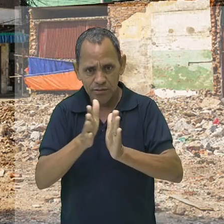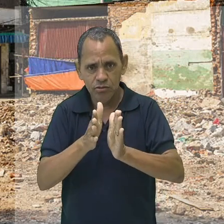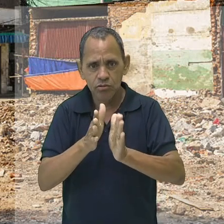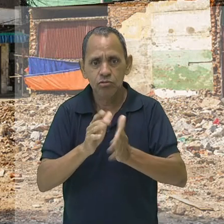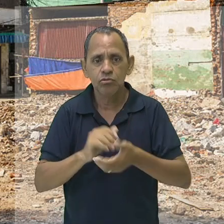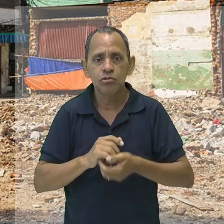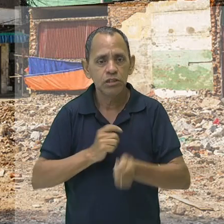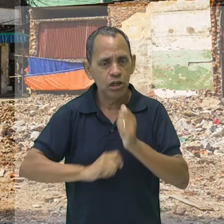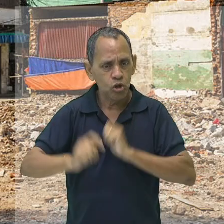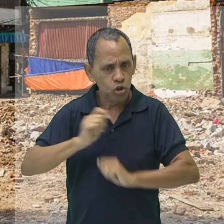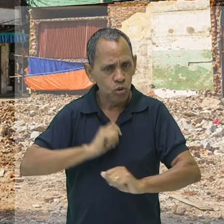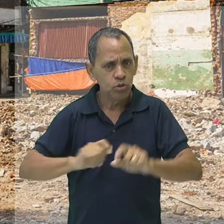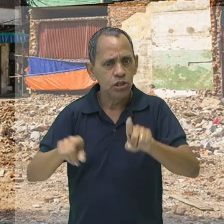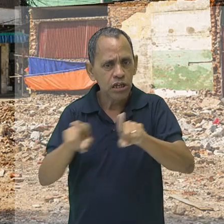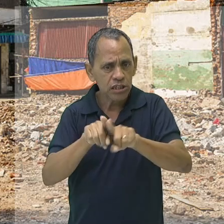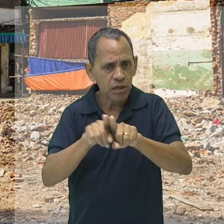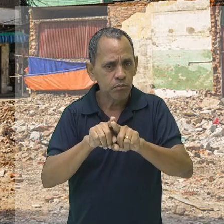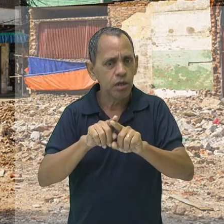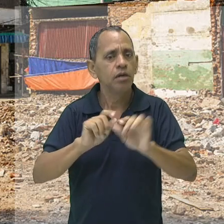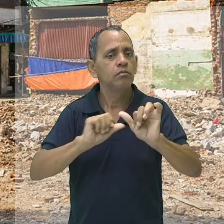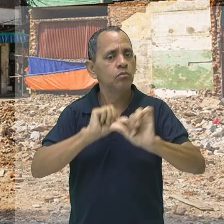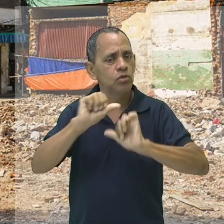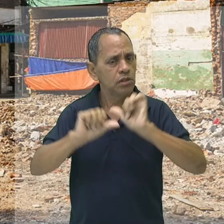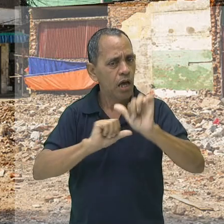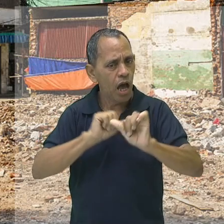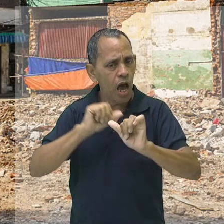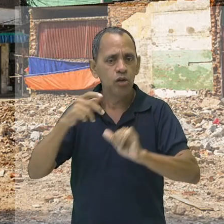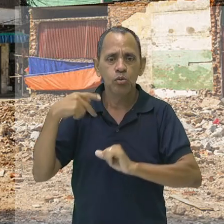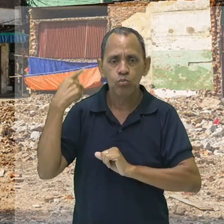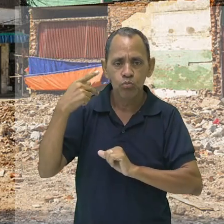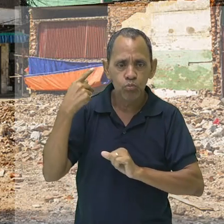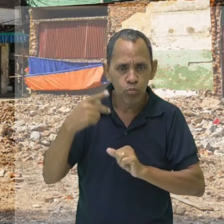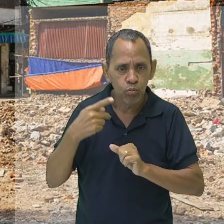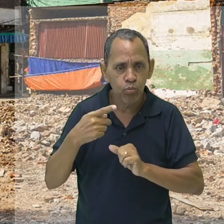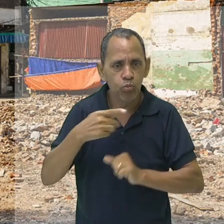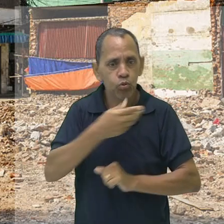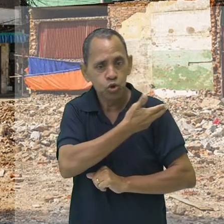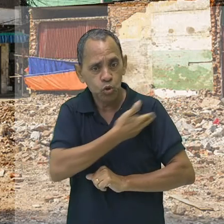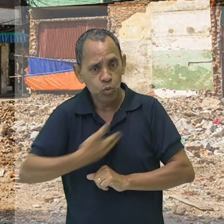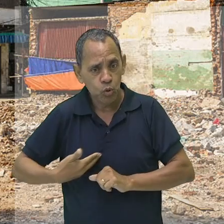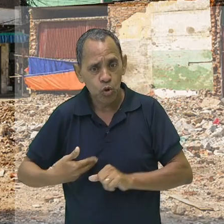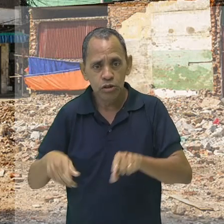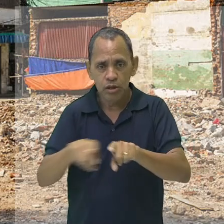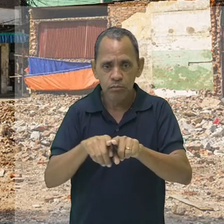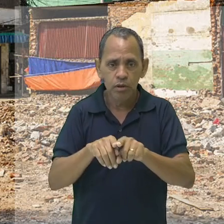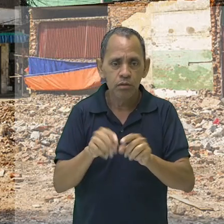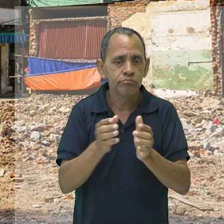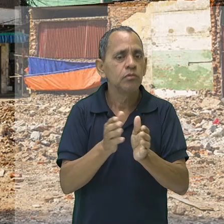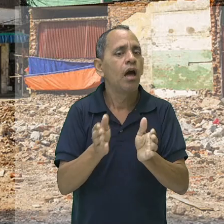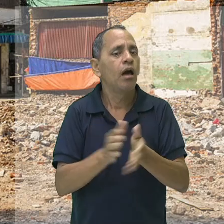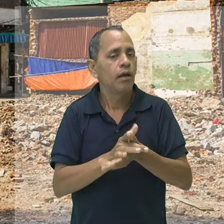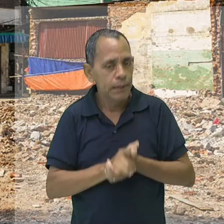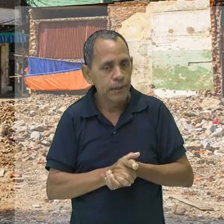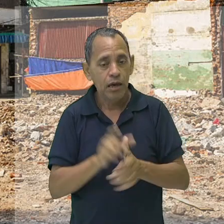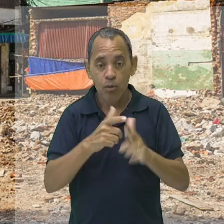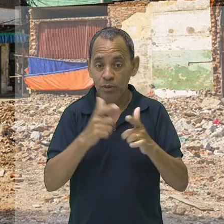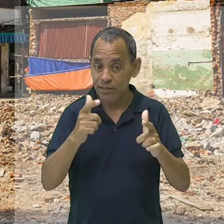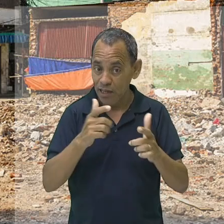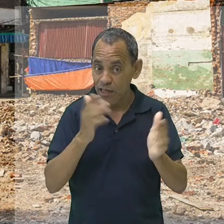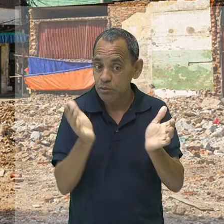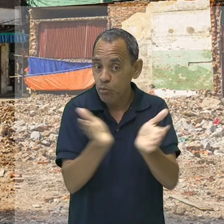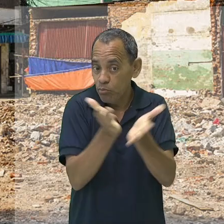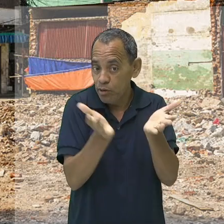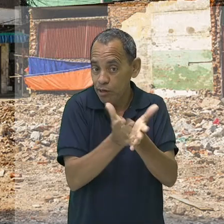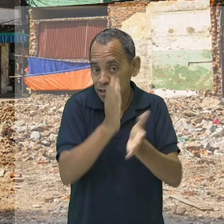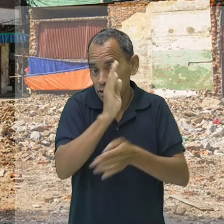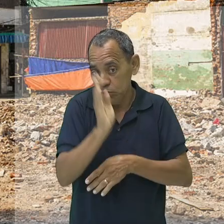características da economia, as características mesmo de políticas públicas que fizeram com que o número de pobres aumentasse no Brasil. E aí, hoje em